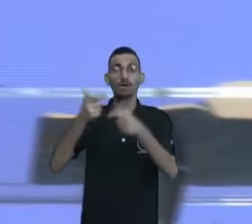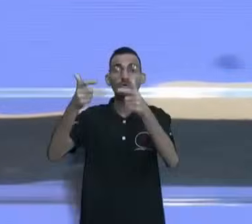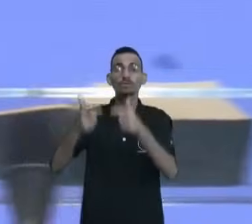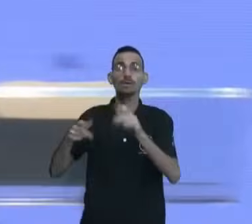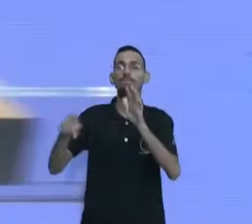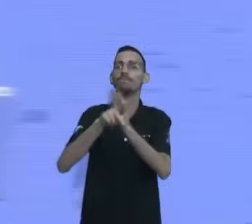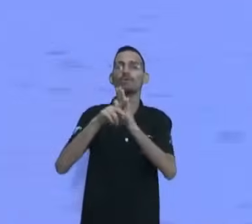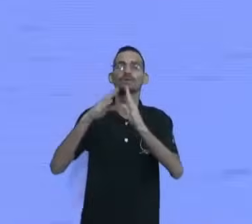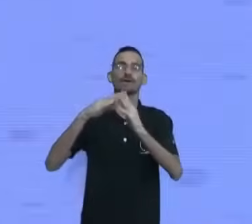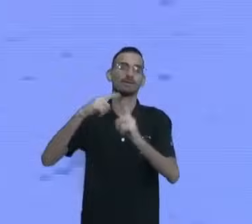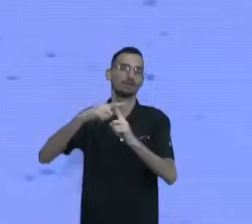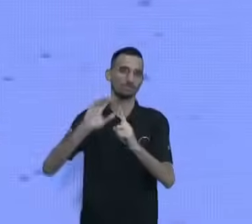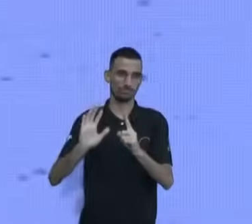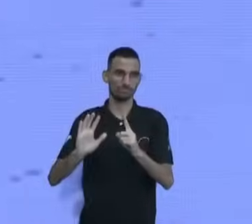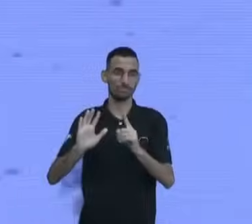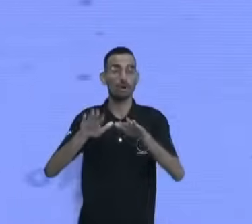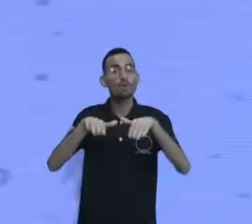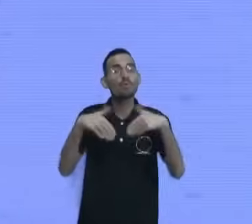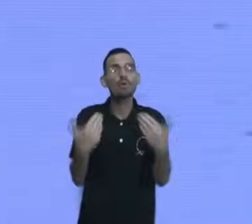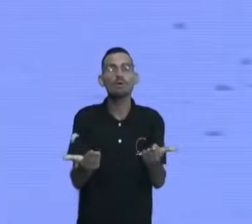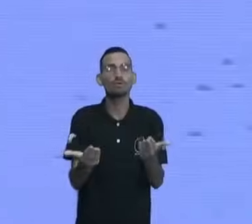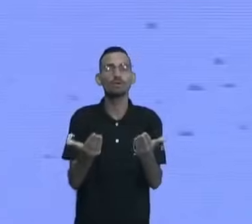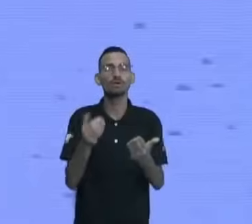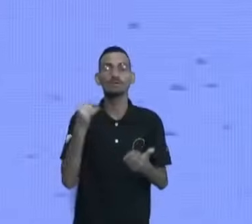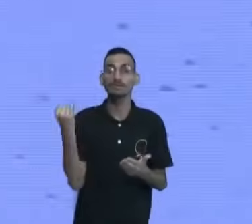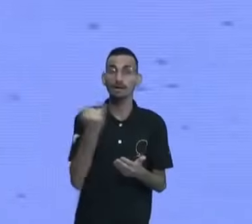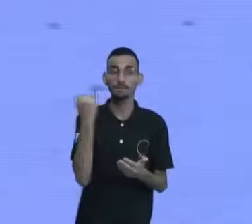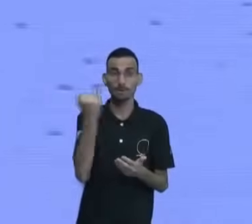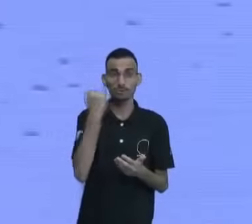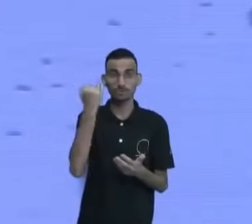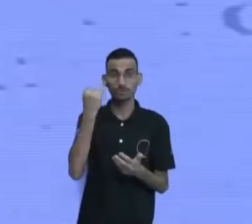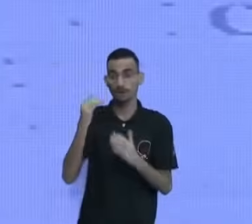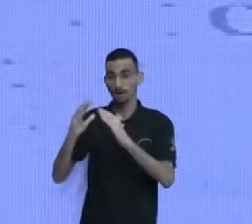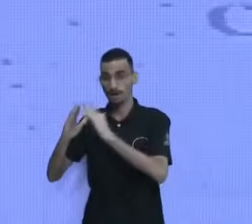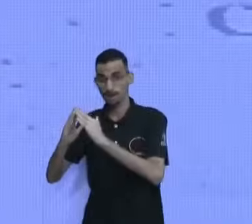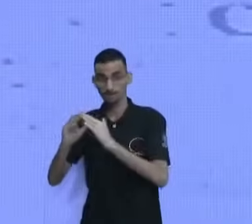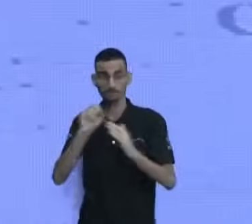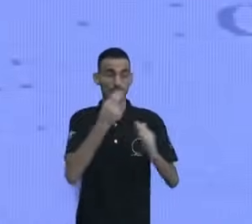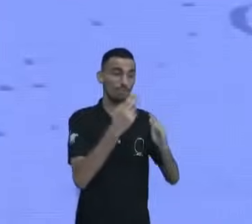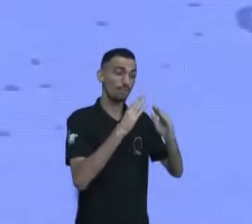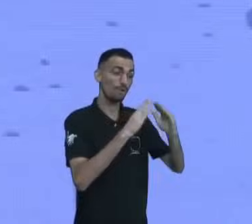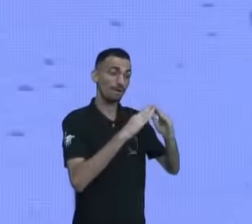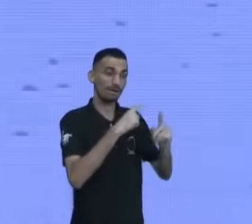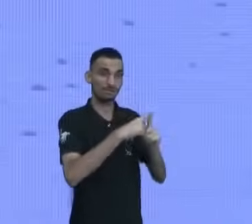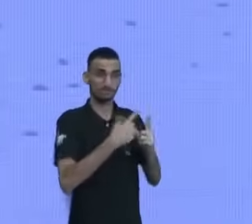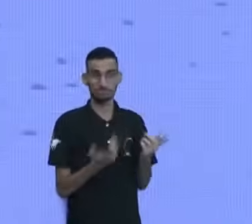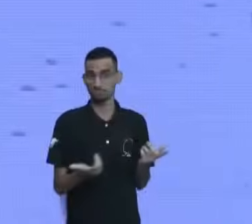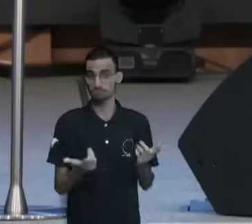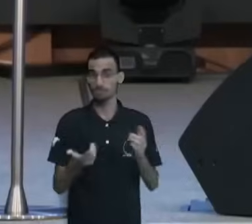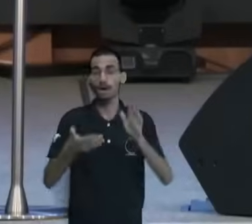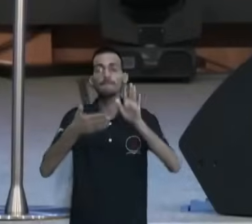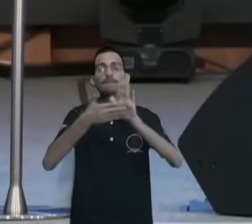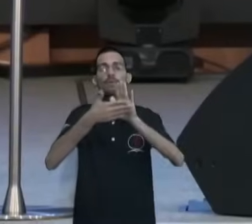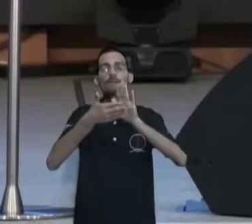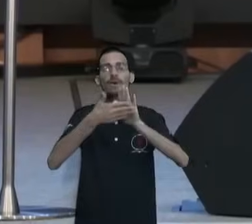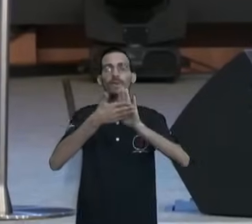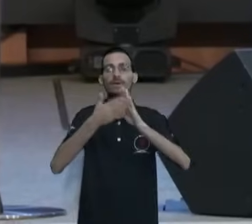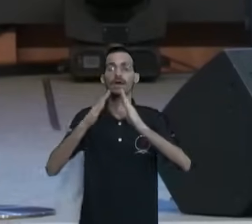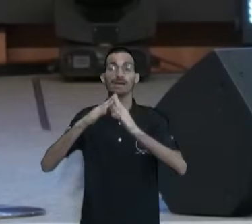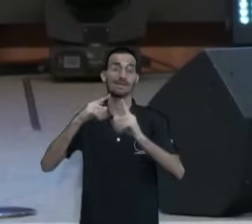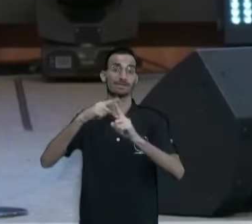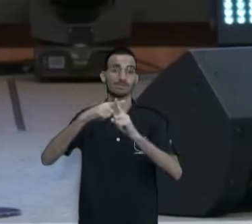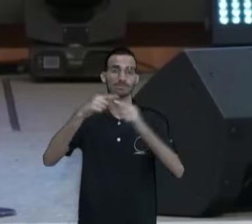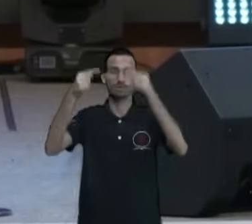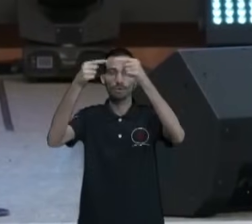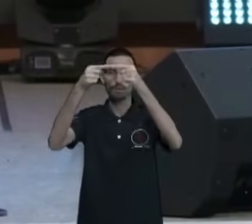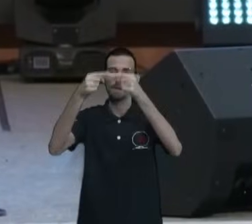casas ou sejam templos construíd para cumprir o propósito da Igreja Só existe